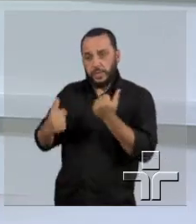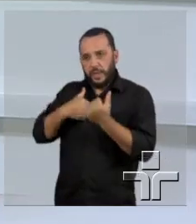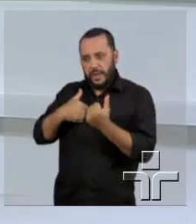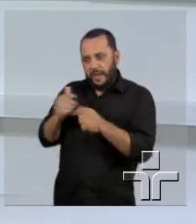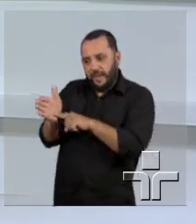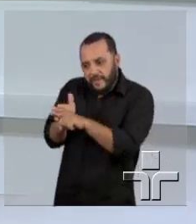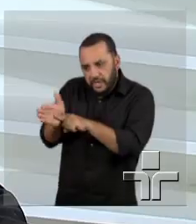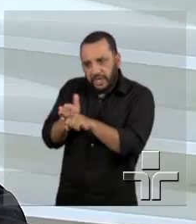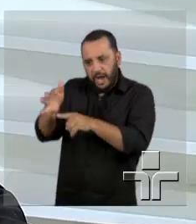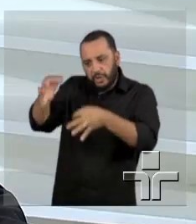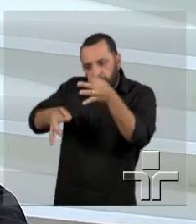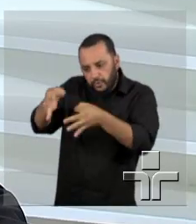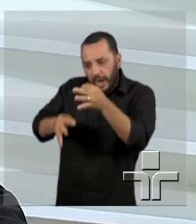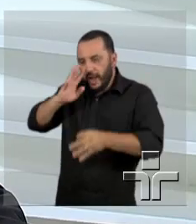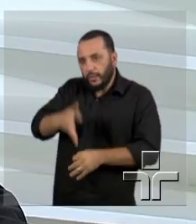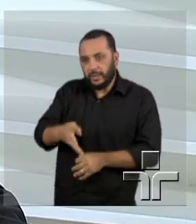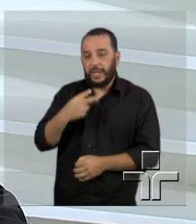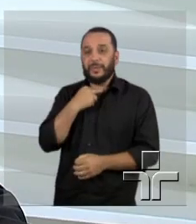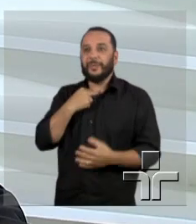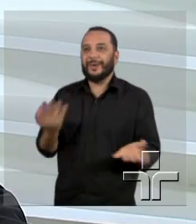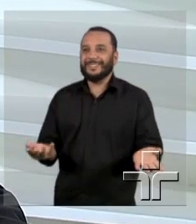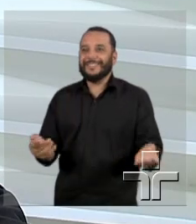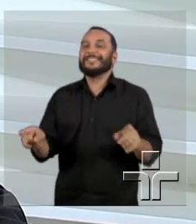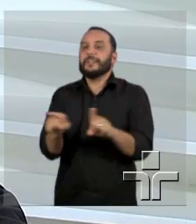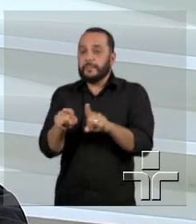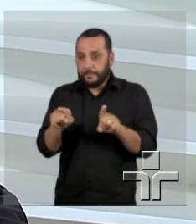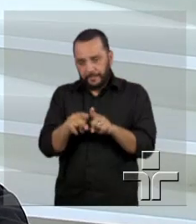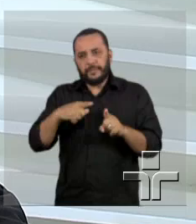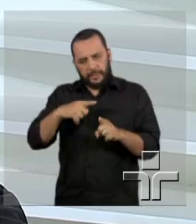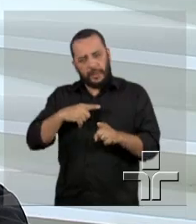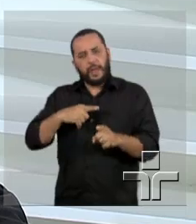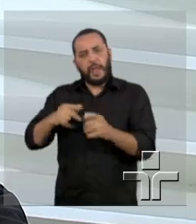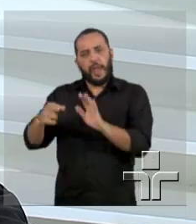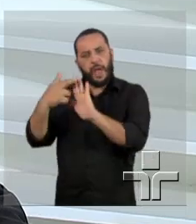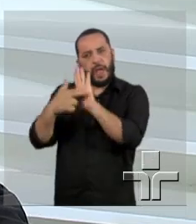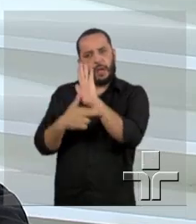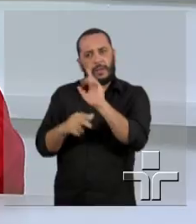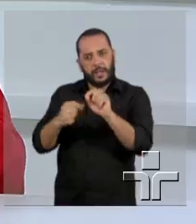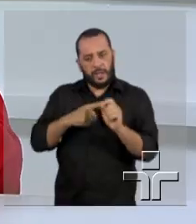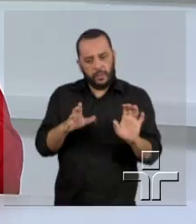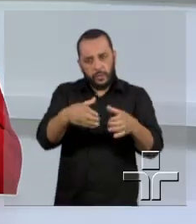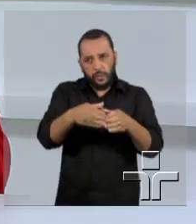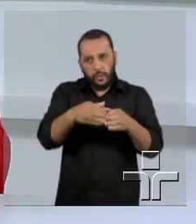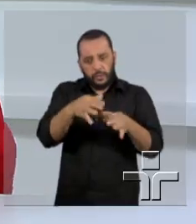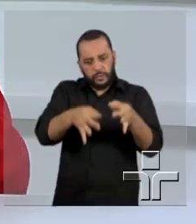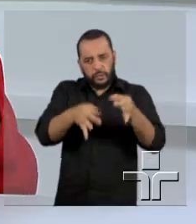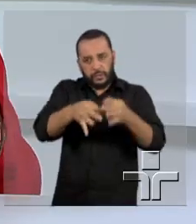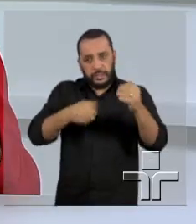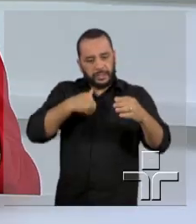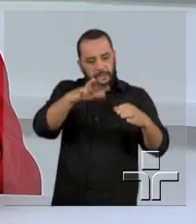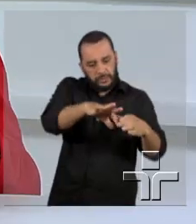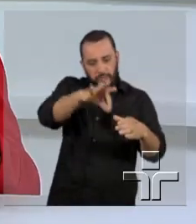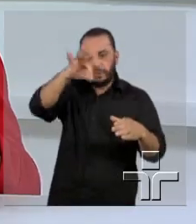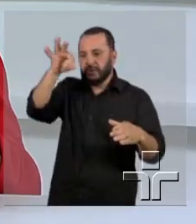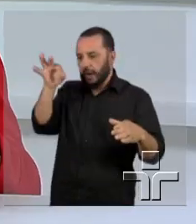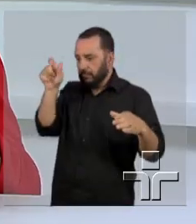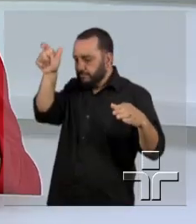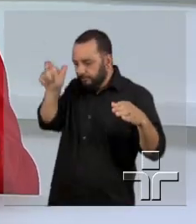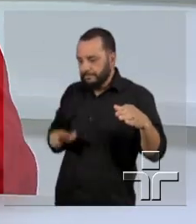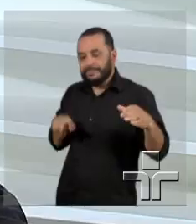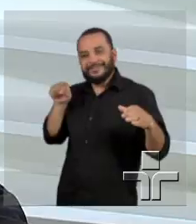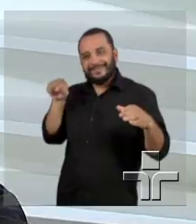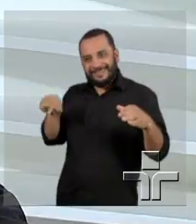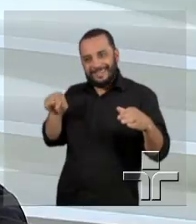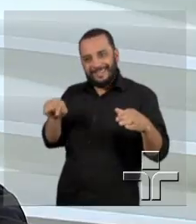É aquele princípio qual o juiz ele é sorteado. Isso. O sistema, que é sorteio, não pode ser atribuído um caso ao ministro A e ao ministro